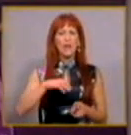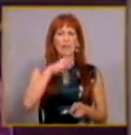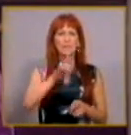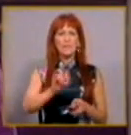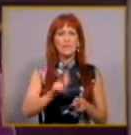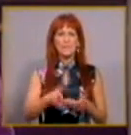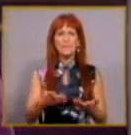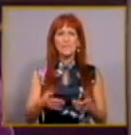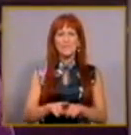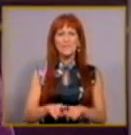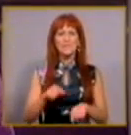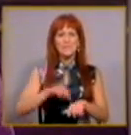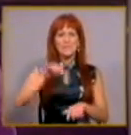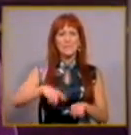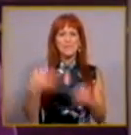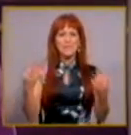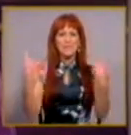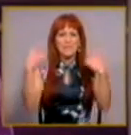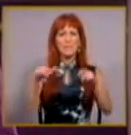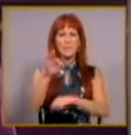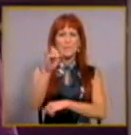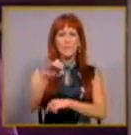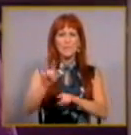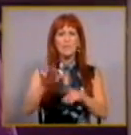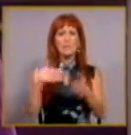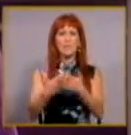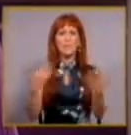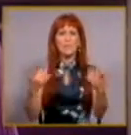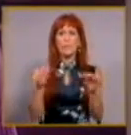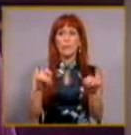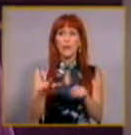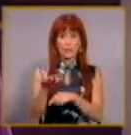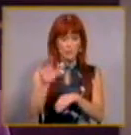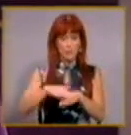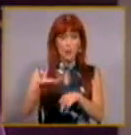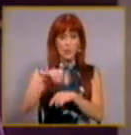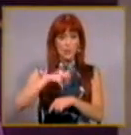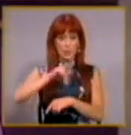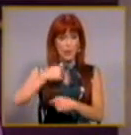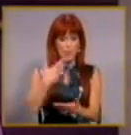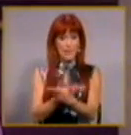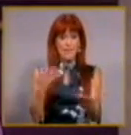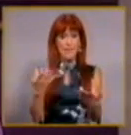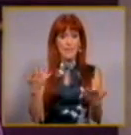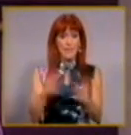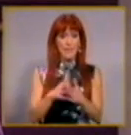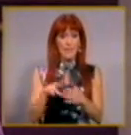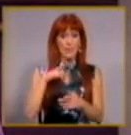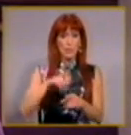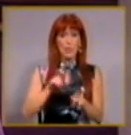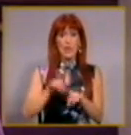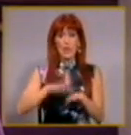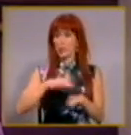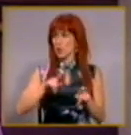colocar, neste momento, de facto, o PCP o que tem colocado face à situação nacional em que nos encontramos no nosso país e